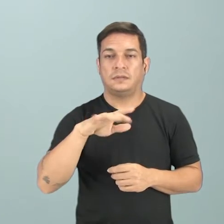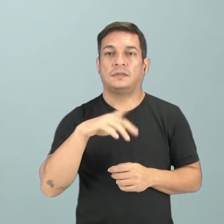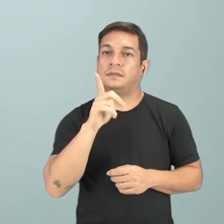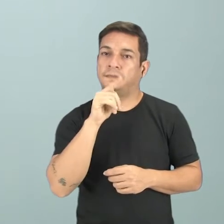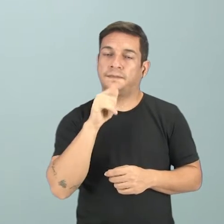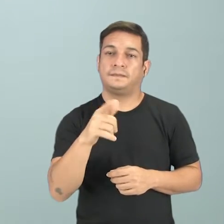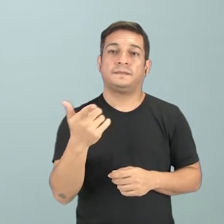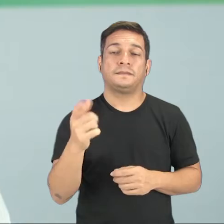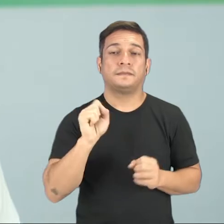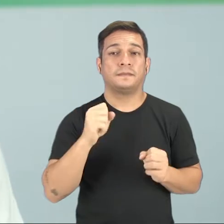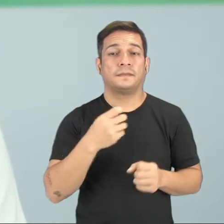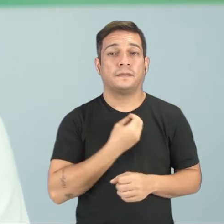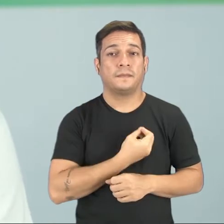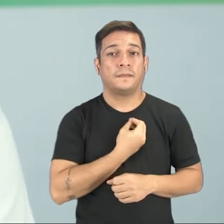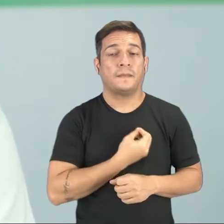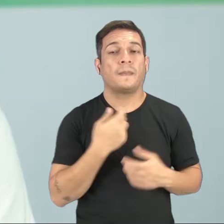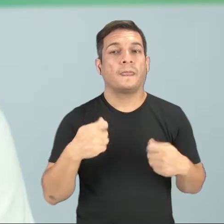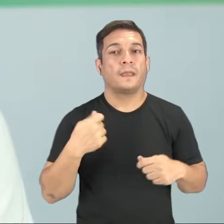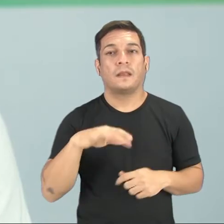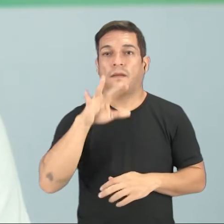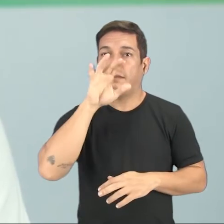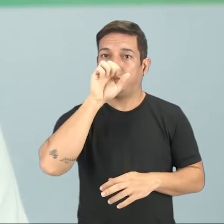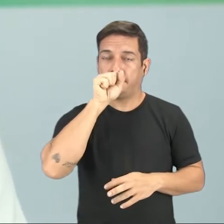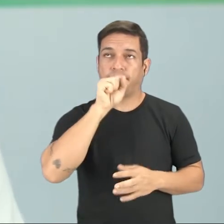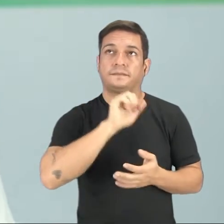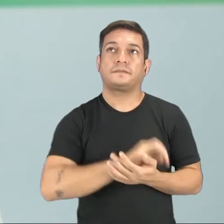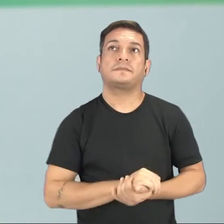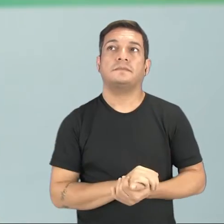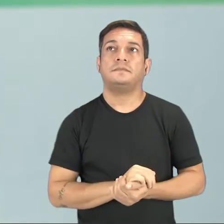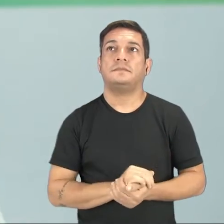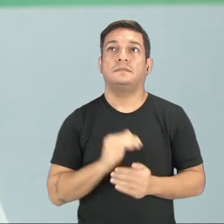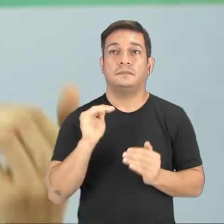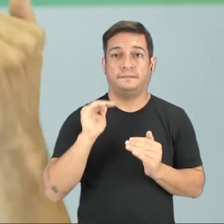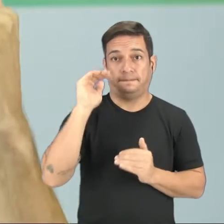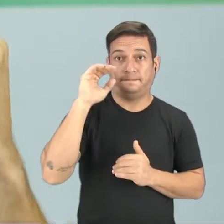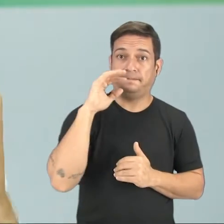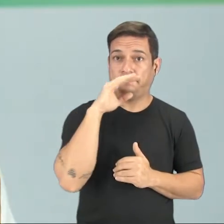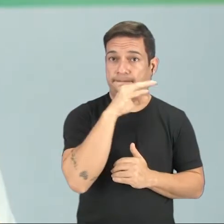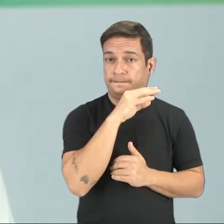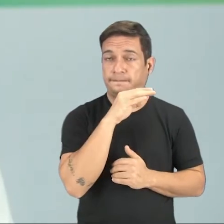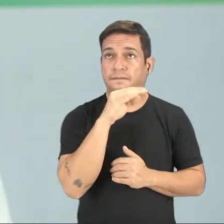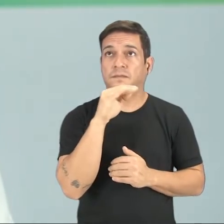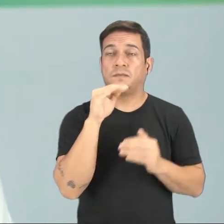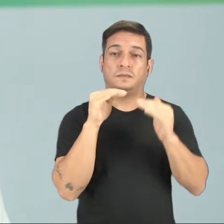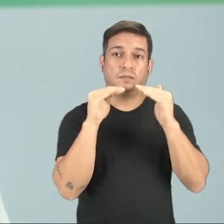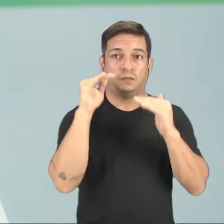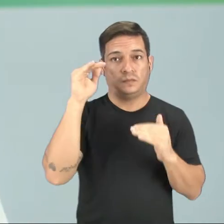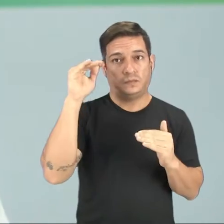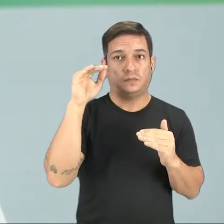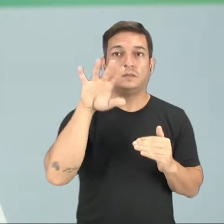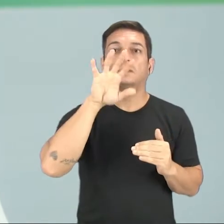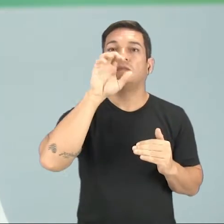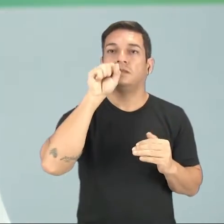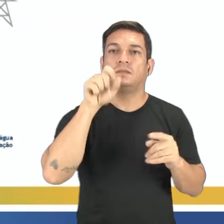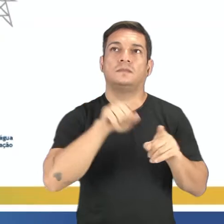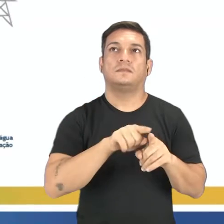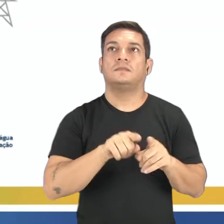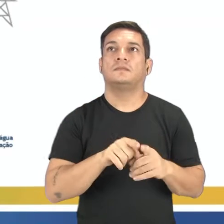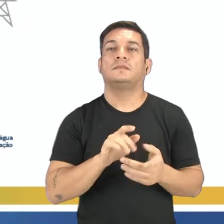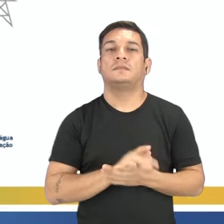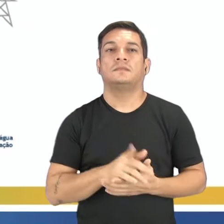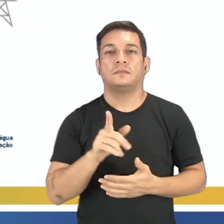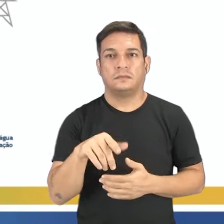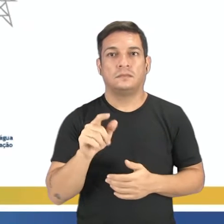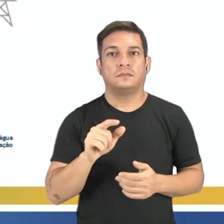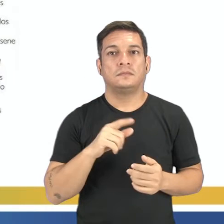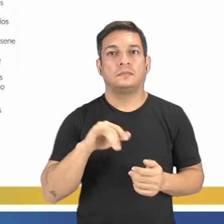vivos precisam de oxigênio. Então, elevação de temperatura, diminuição de oxigênio dissolvido. Essa é